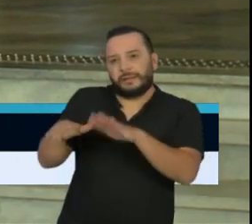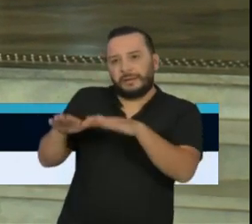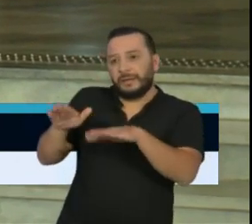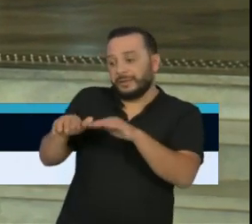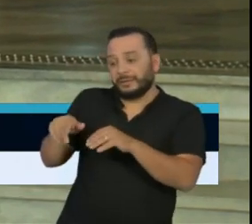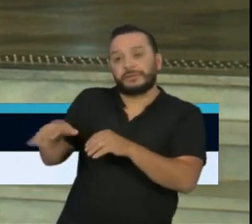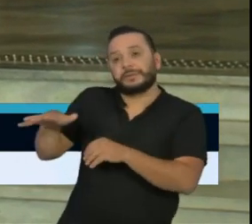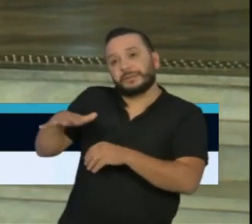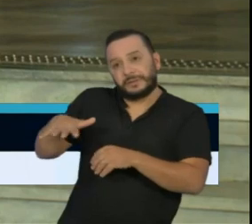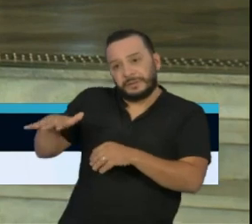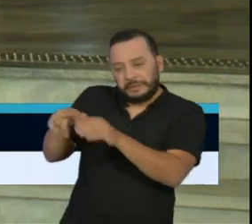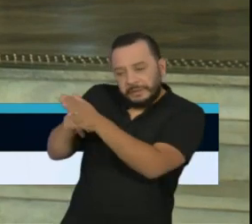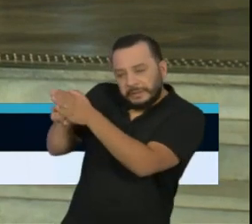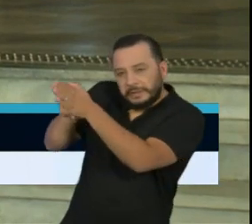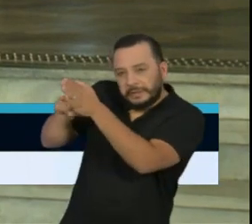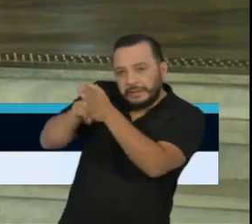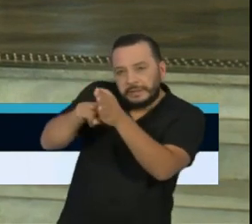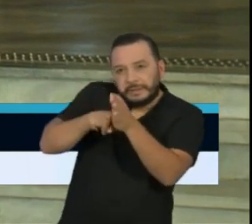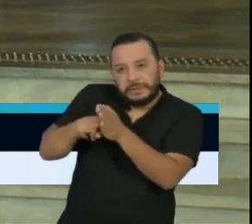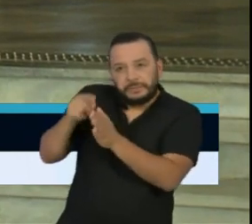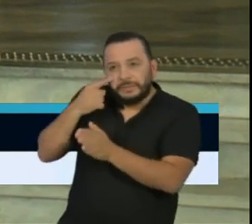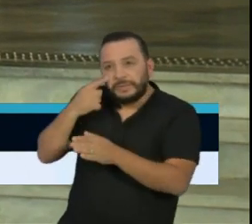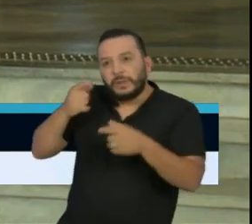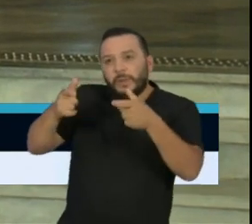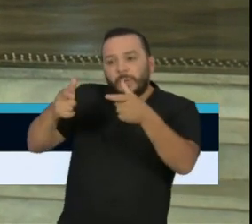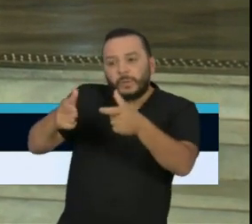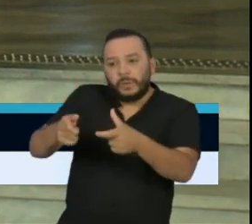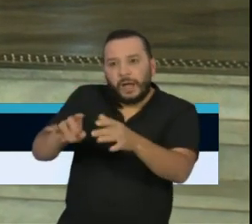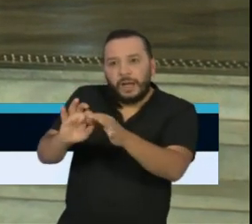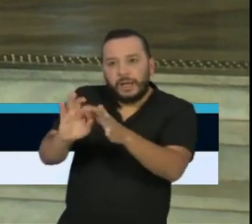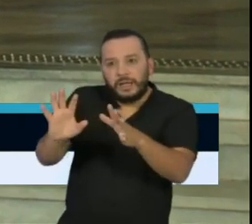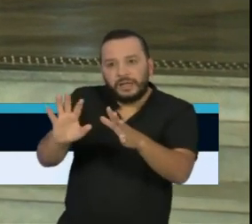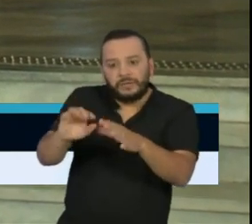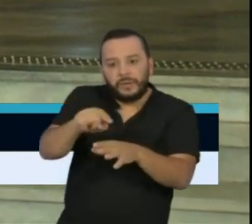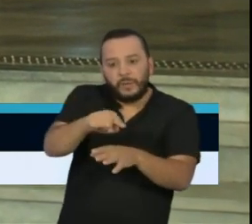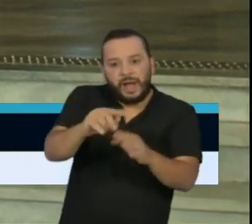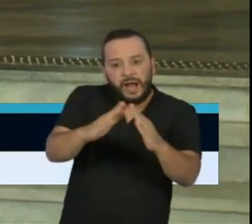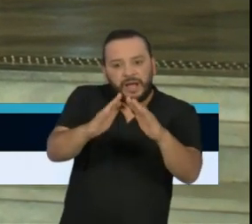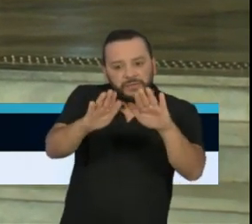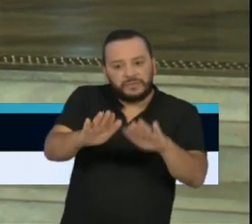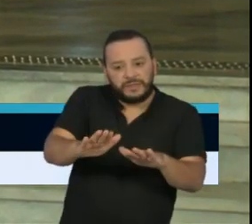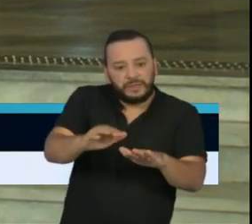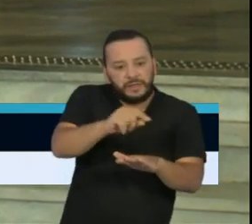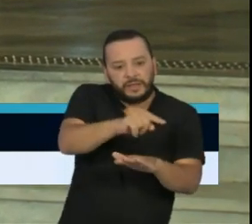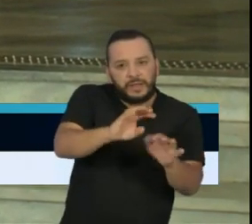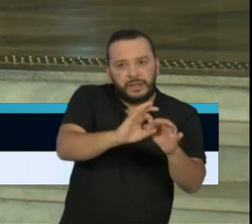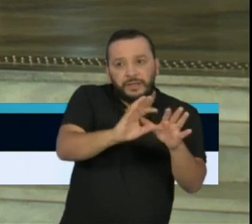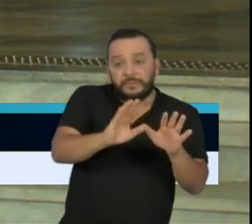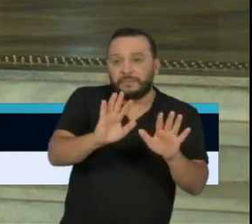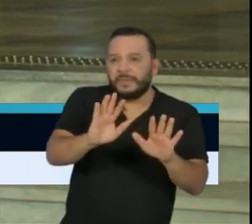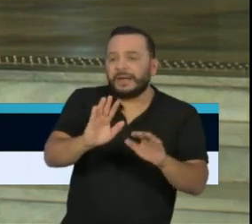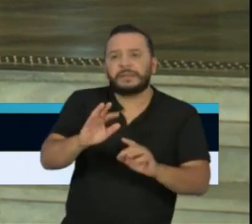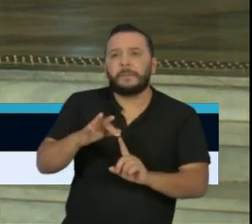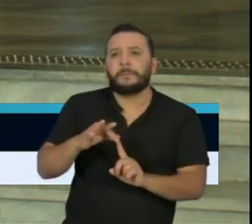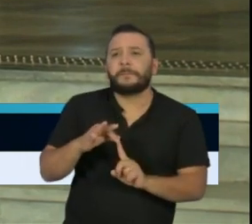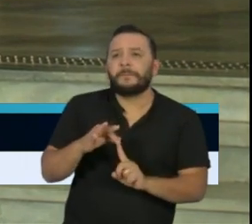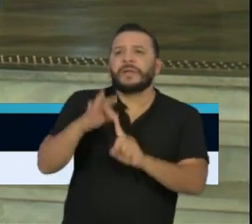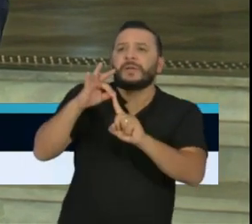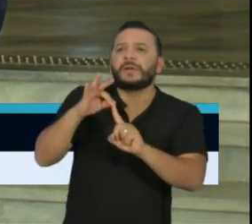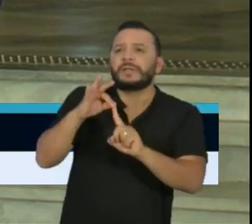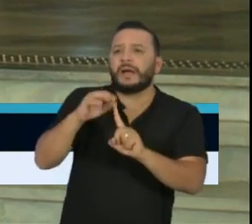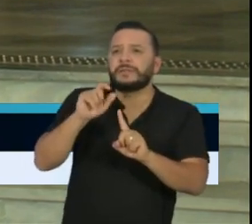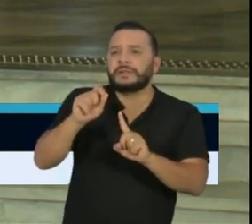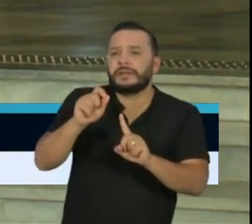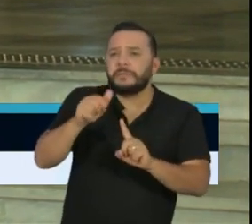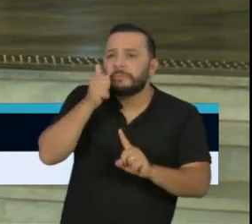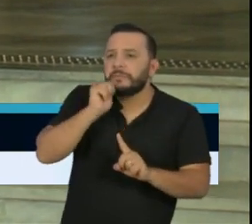liberação regional, mas exclusivamente para as mães trabalhadoras neste momento. Isso é muito importante. Se